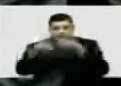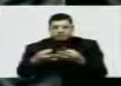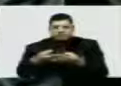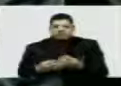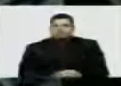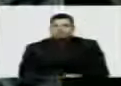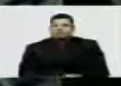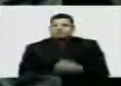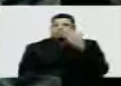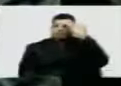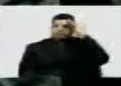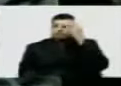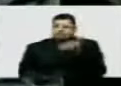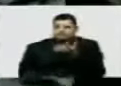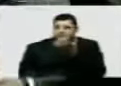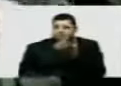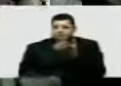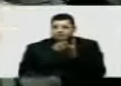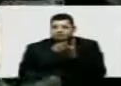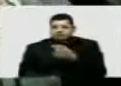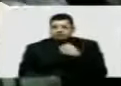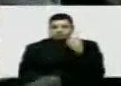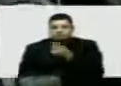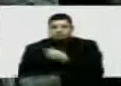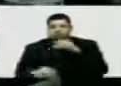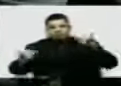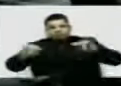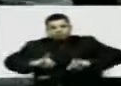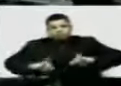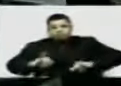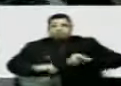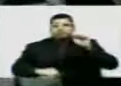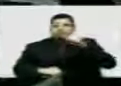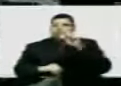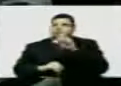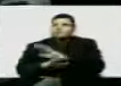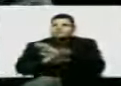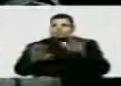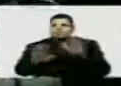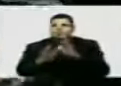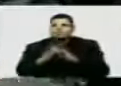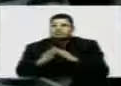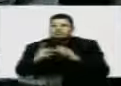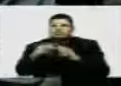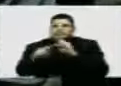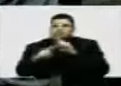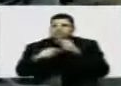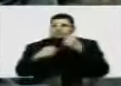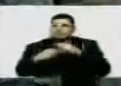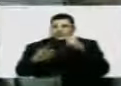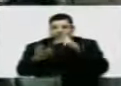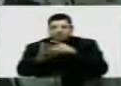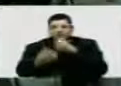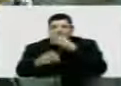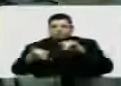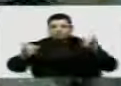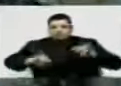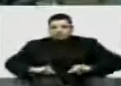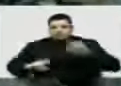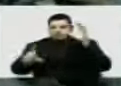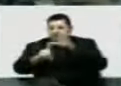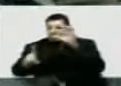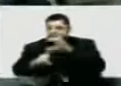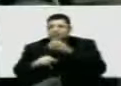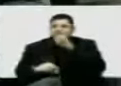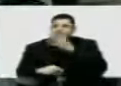maduras de entender que nós sofremos sim. Isso não é ser apocalíptico, é ser realístico. Nós sofremos ataques